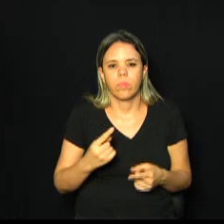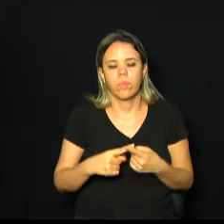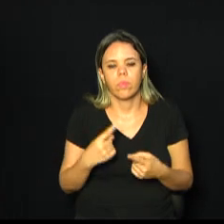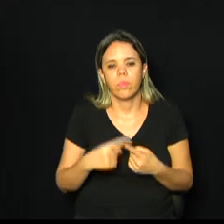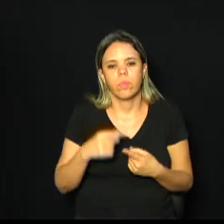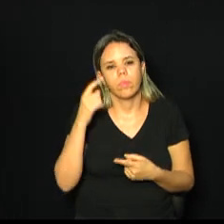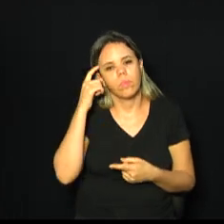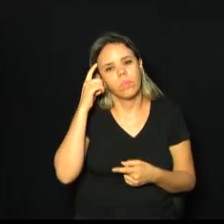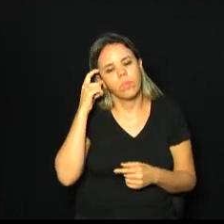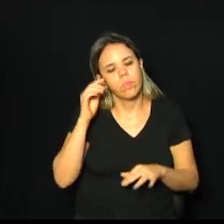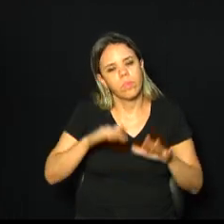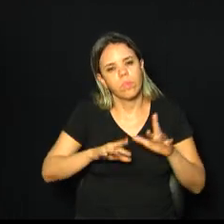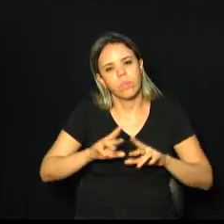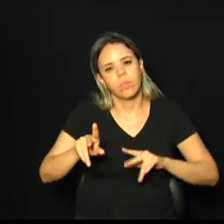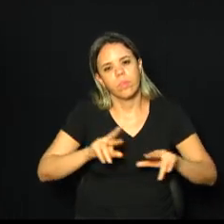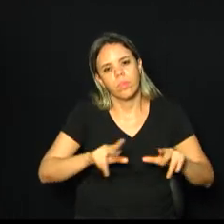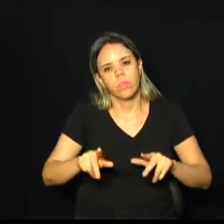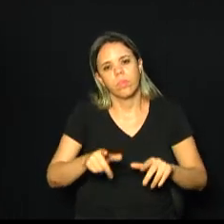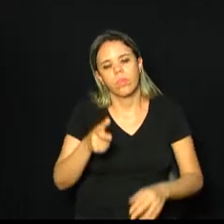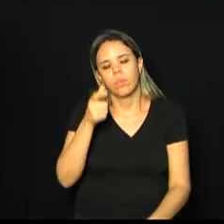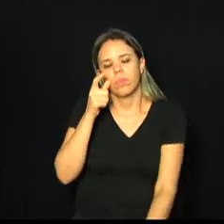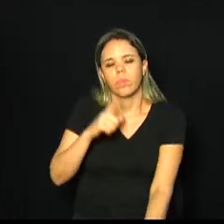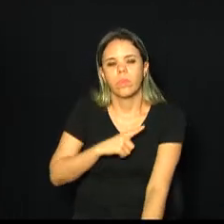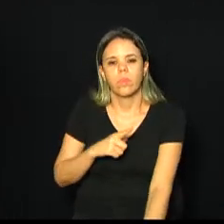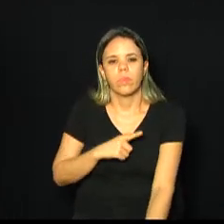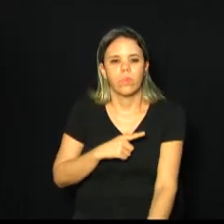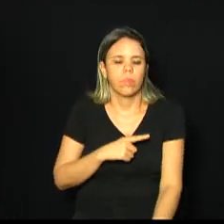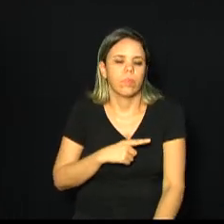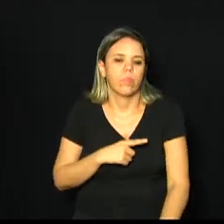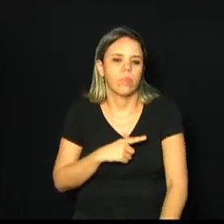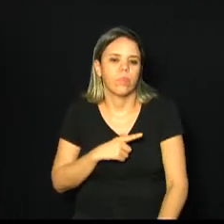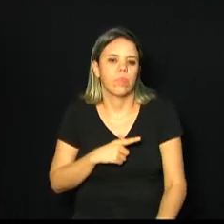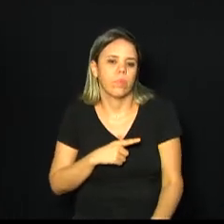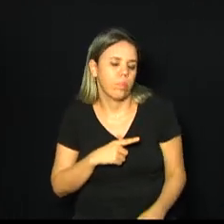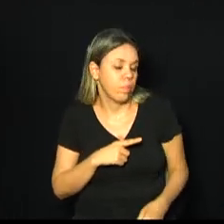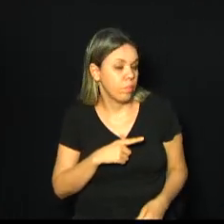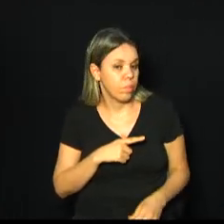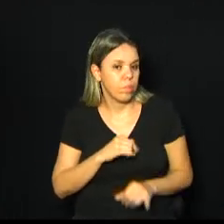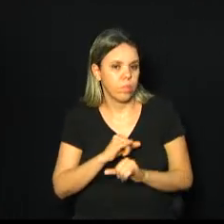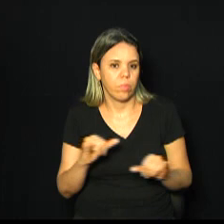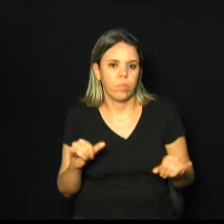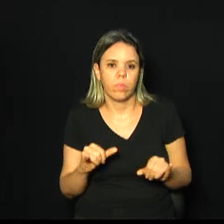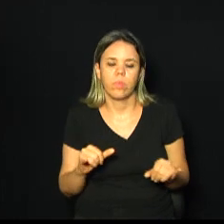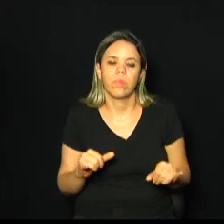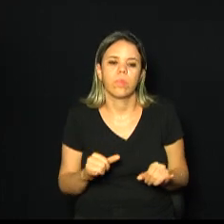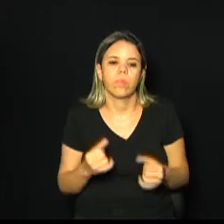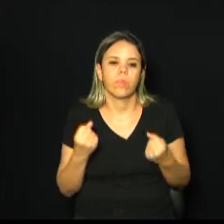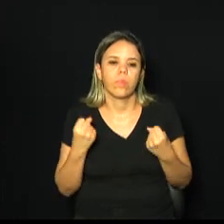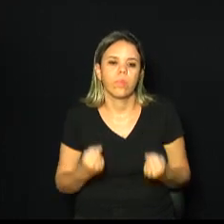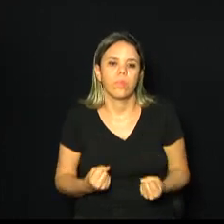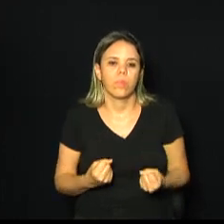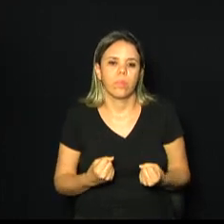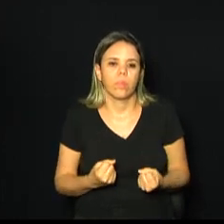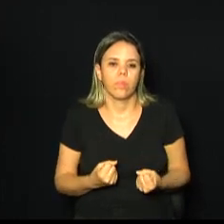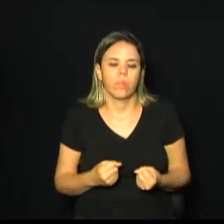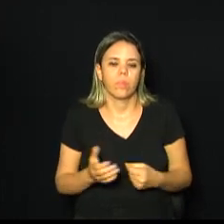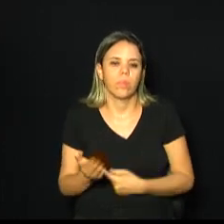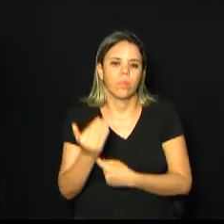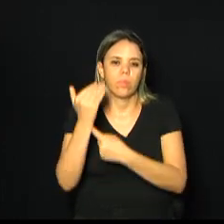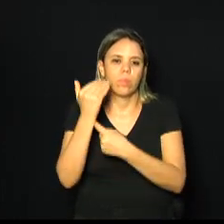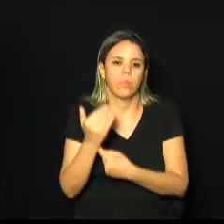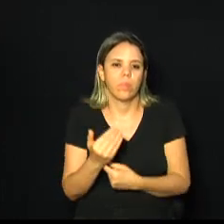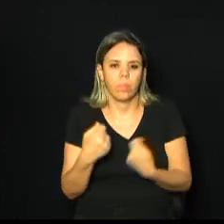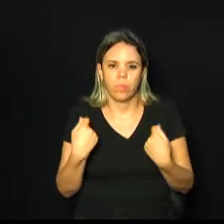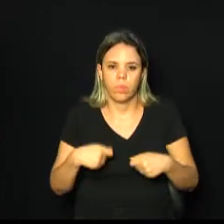por diversas vezes, você vai ter que ter uma parte de informação muito pesada, a parte de tecnologia tem que